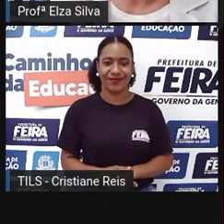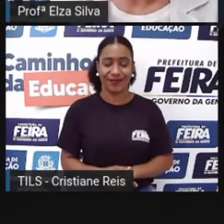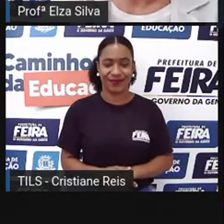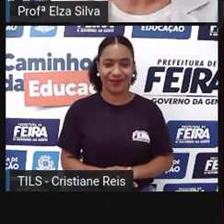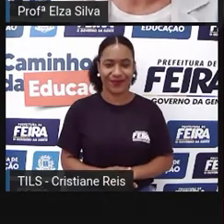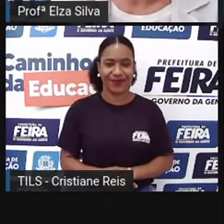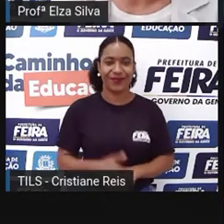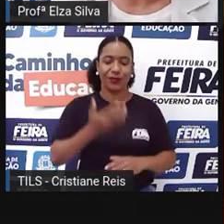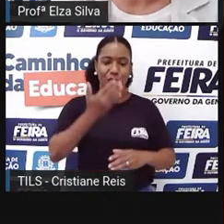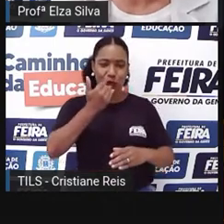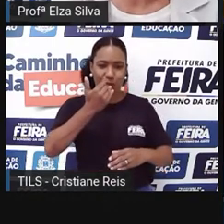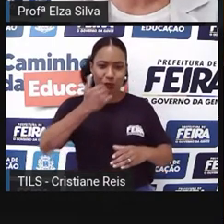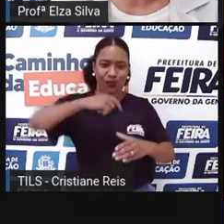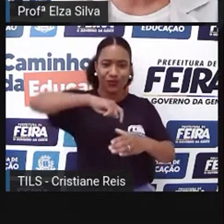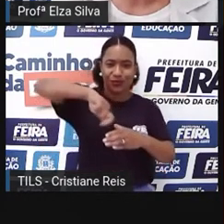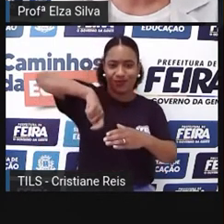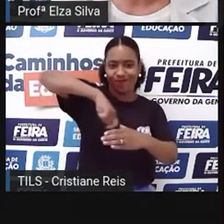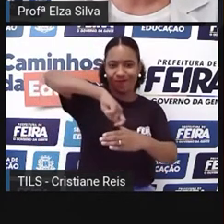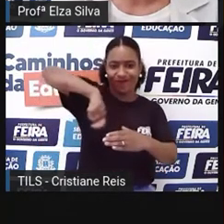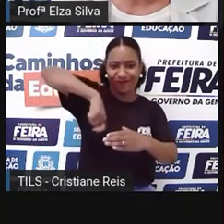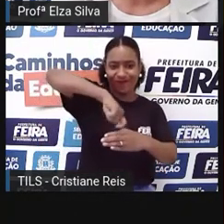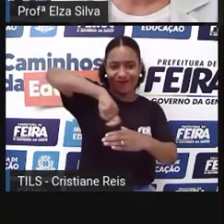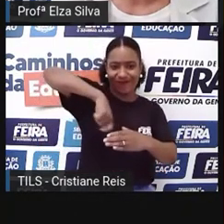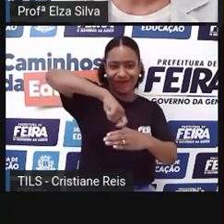cooking, cozinhar,